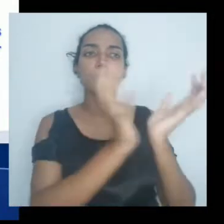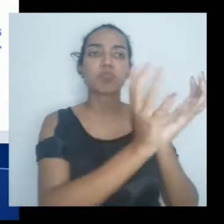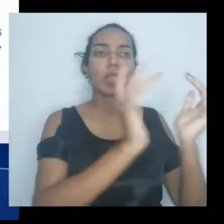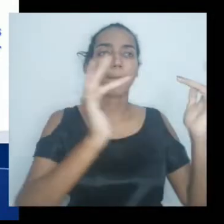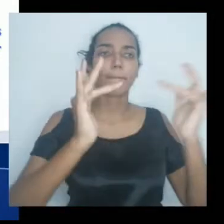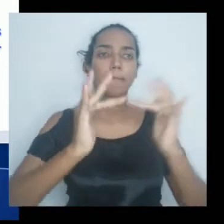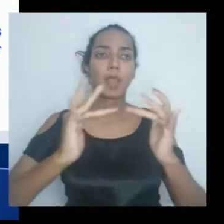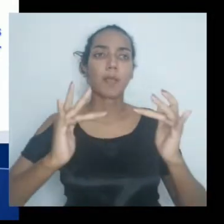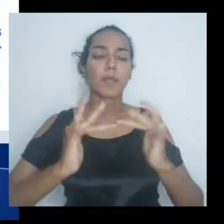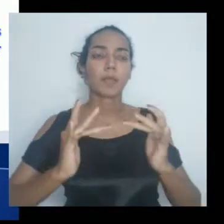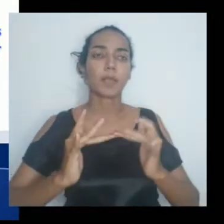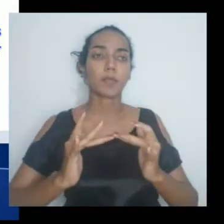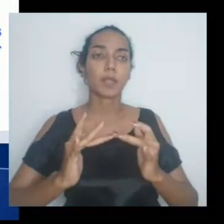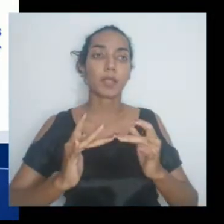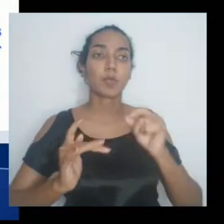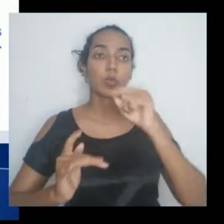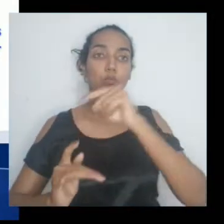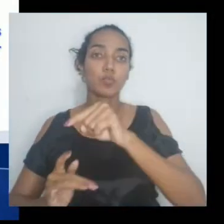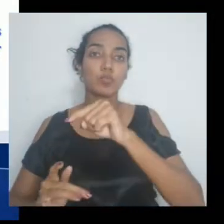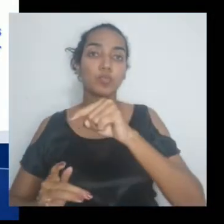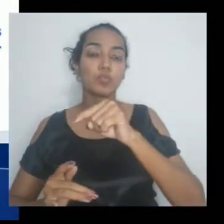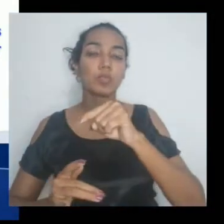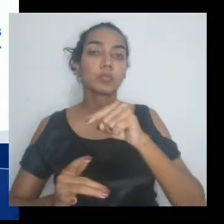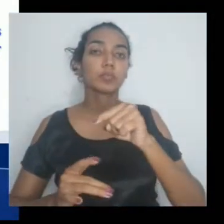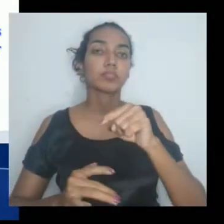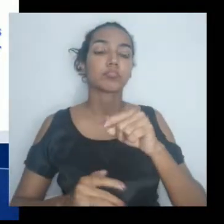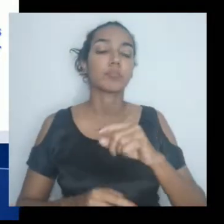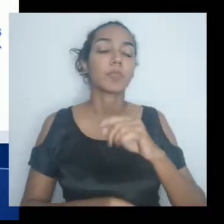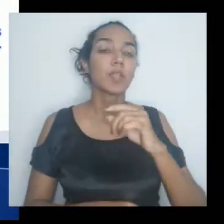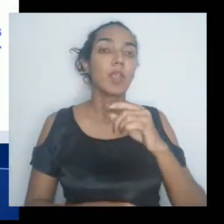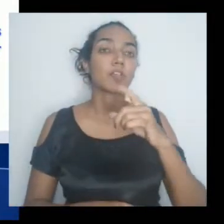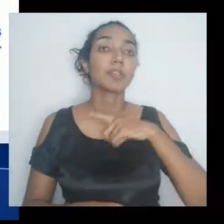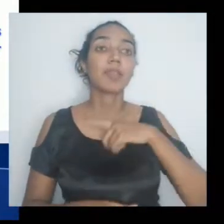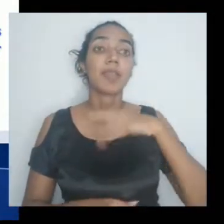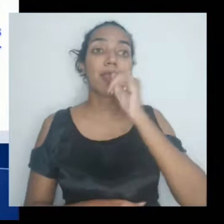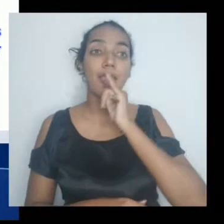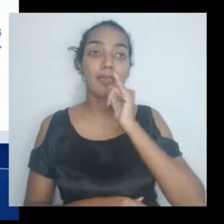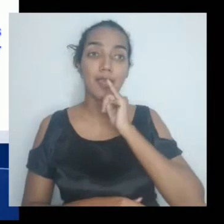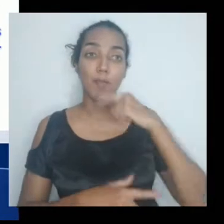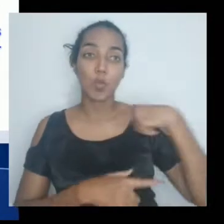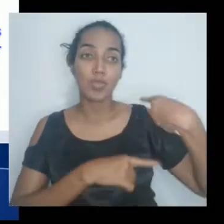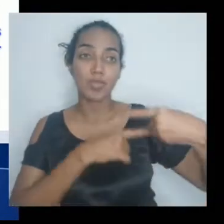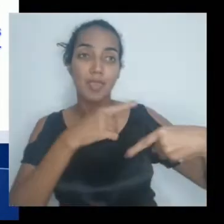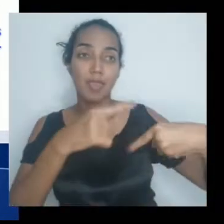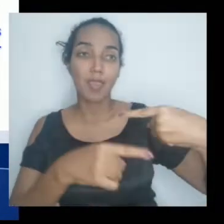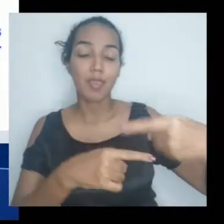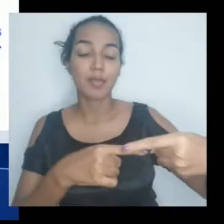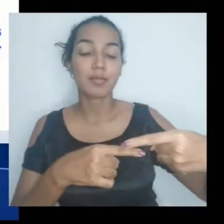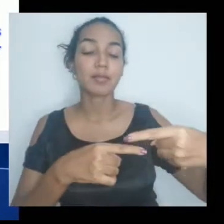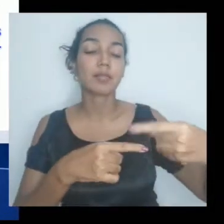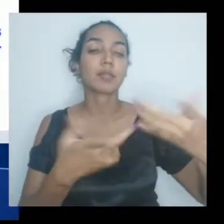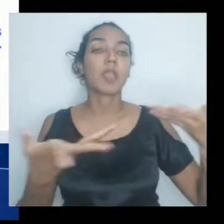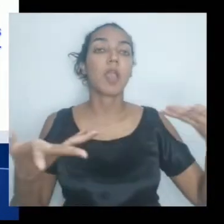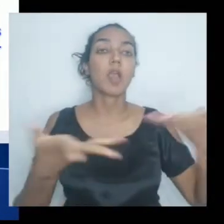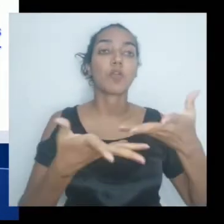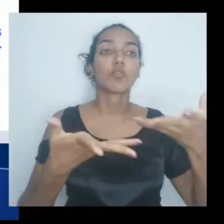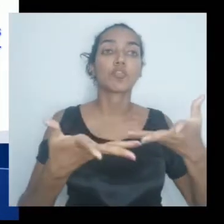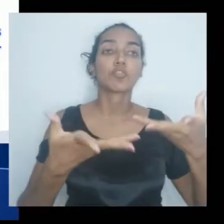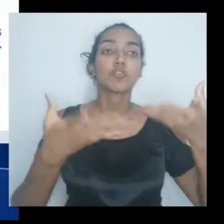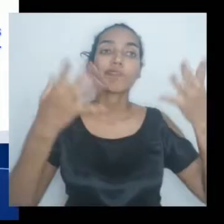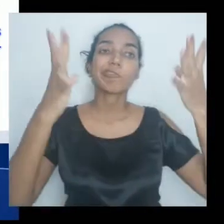do outro tipo. Então a gente tem exemplos de herança que foram citados em outras aulas e agora a gente vai entrar em um pouco mais de